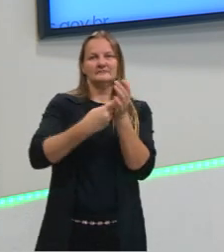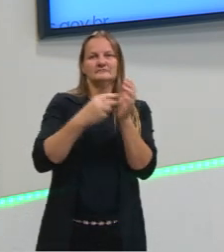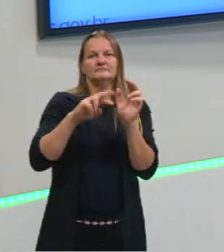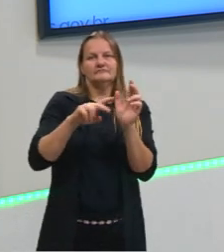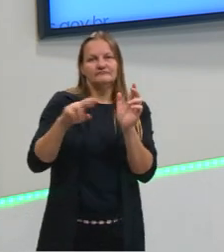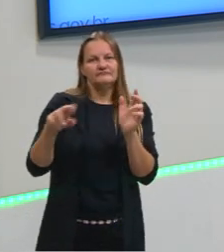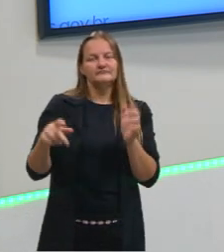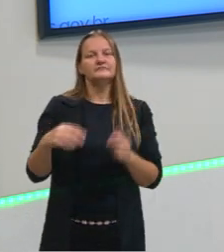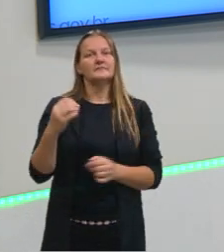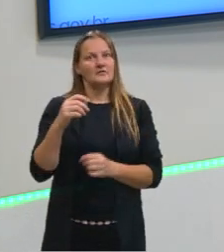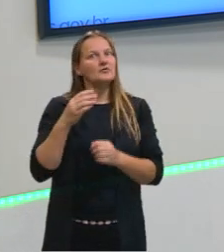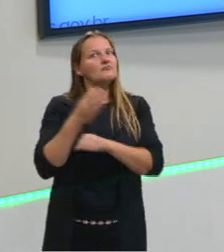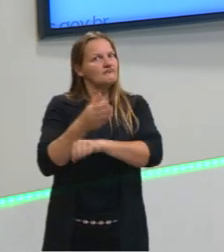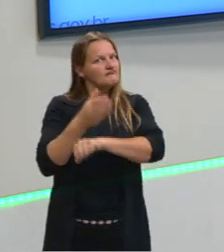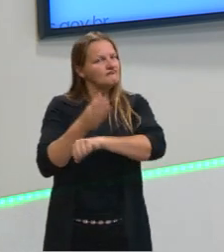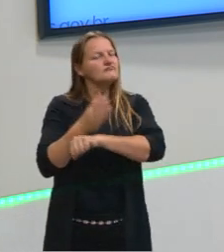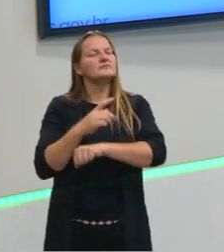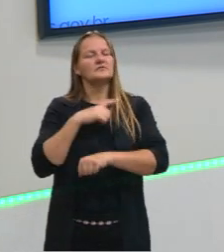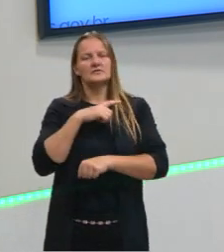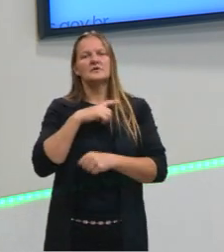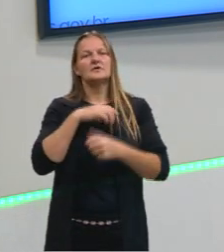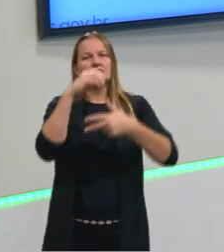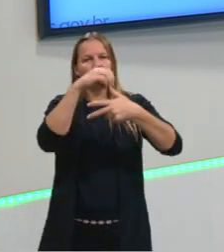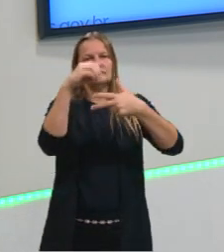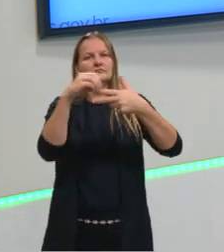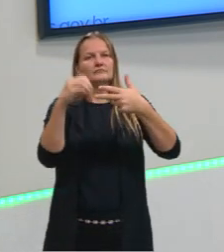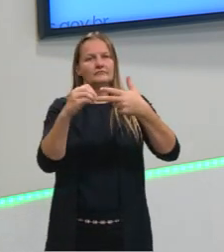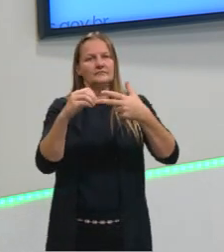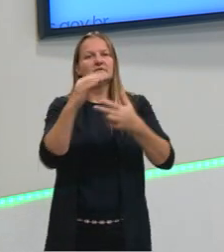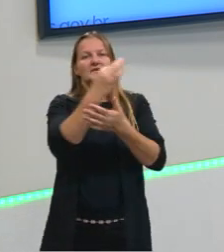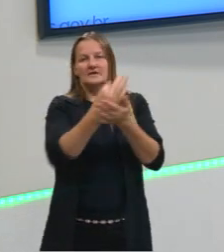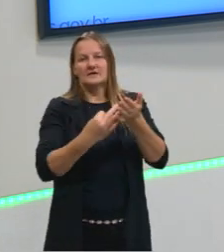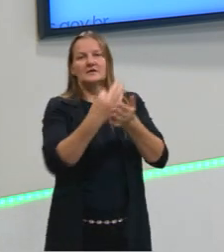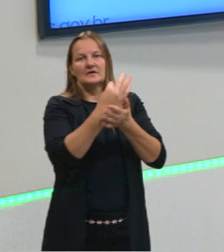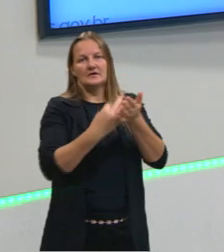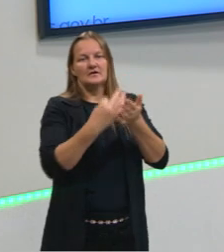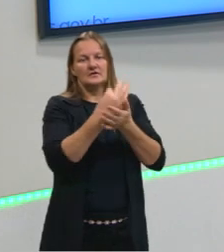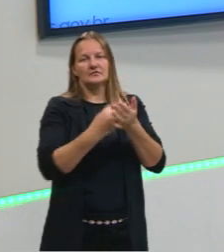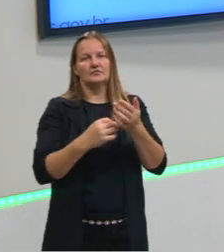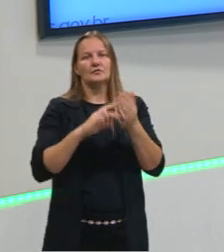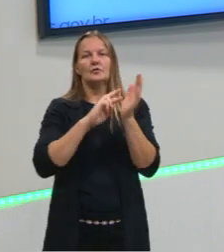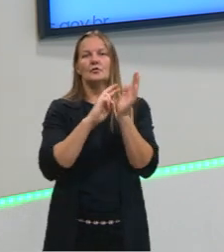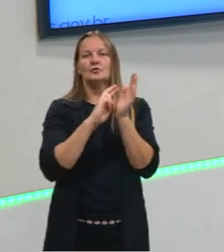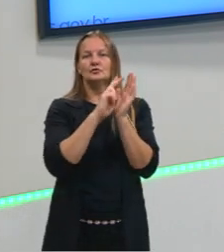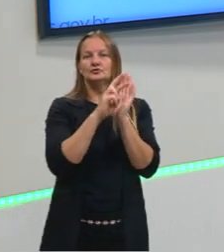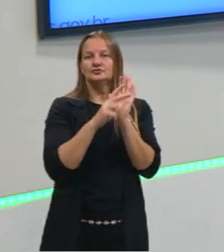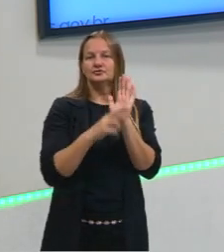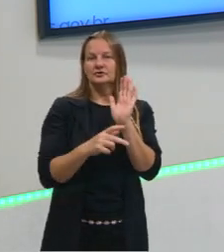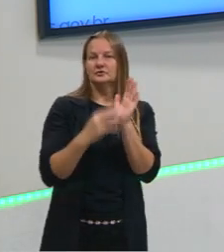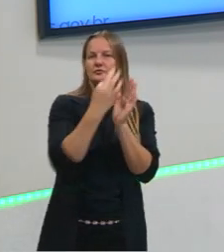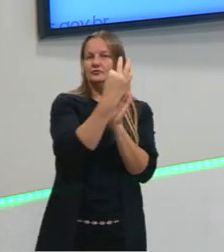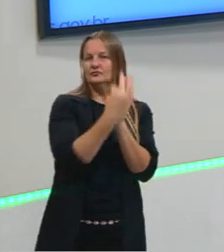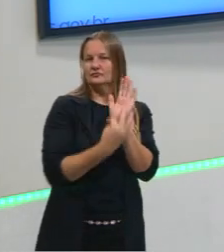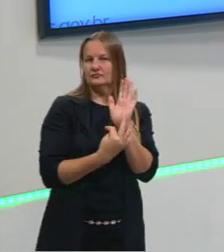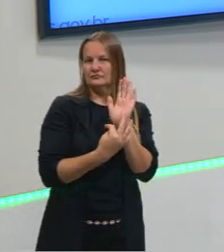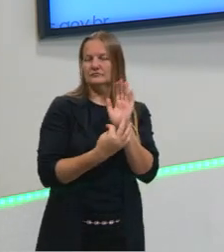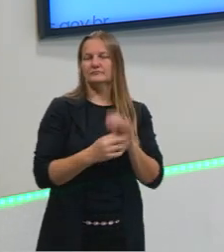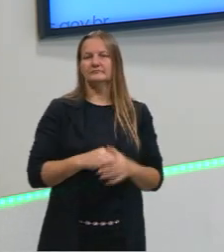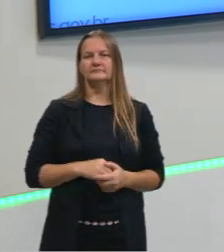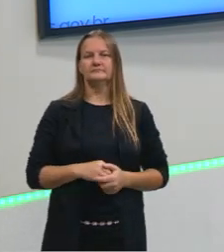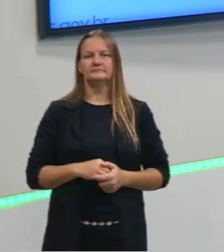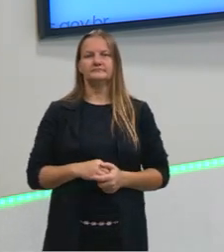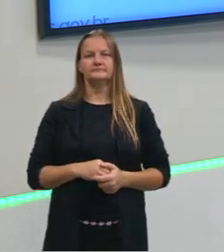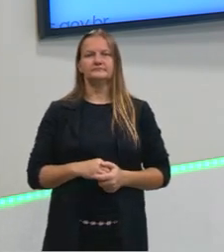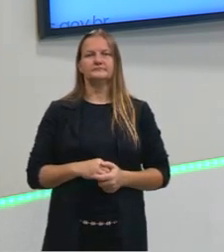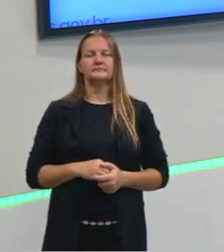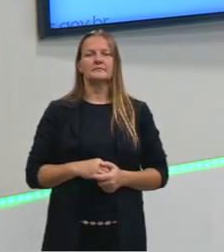muito frequente nesse tipo de texto esse gênero textual ele usa muito os